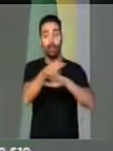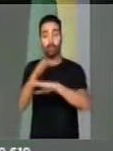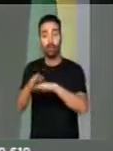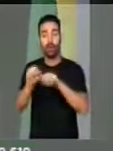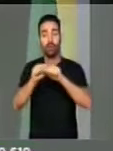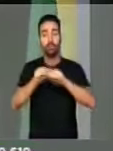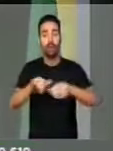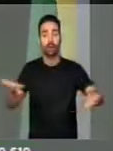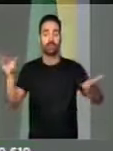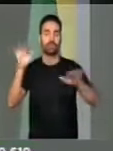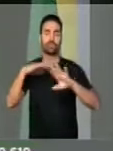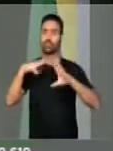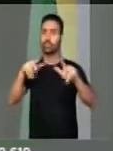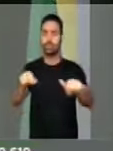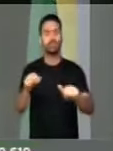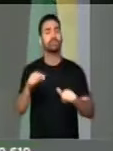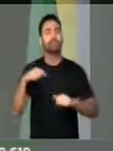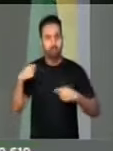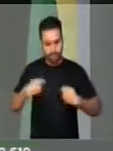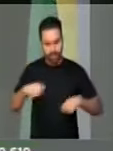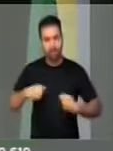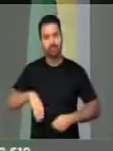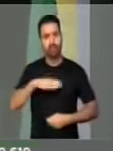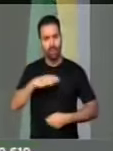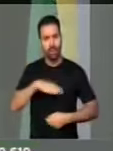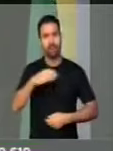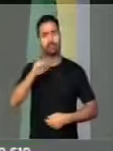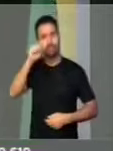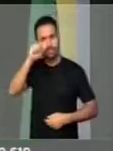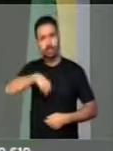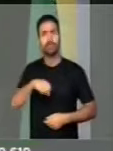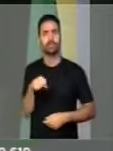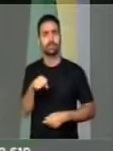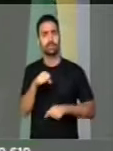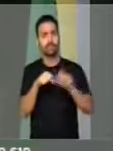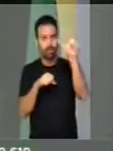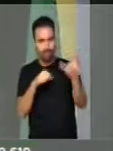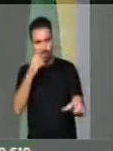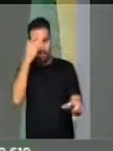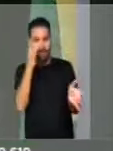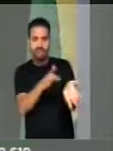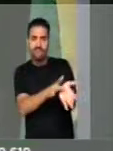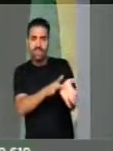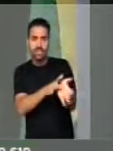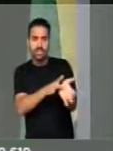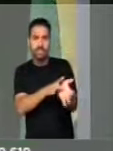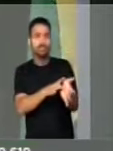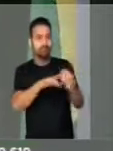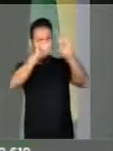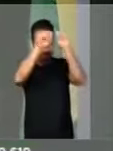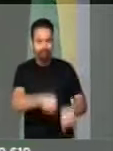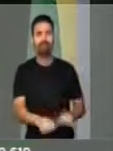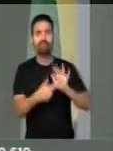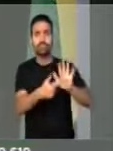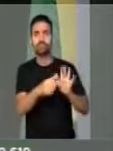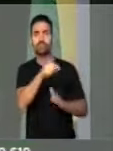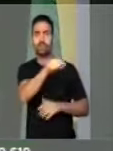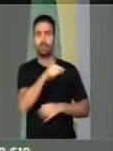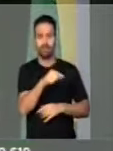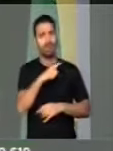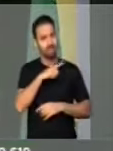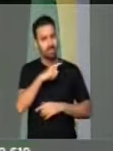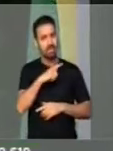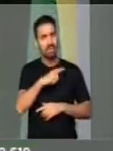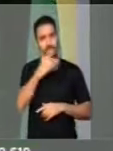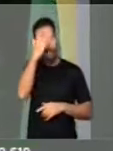ter a coragem de denunciar e tirar as peles de lobo, as peles de cordeiro, que lobos